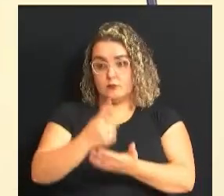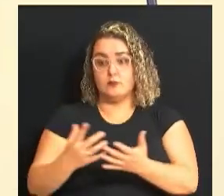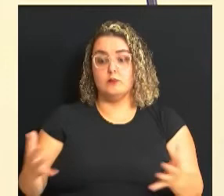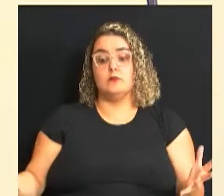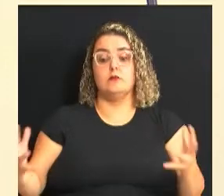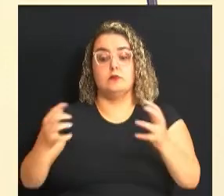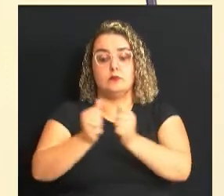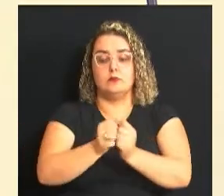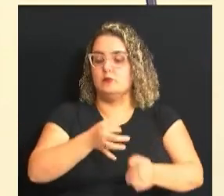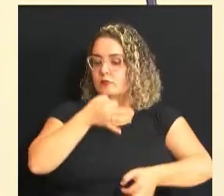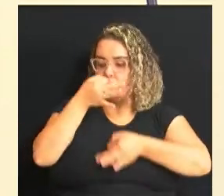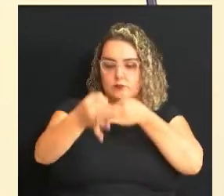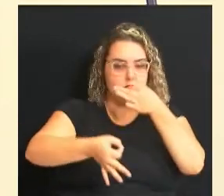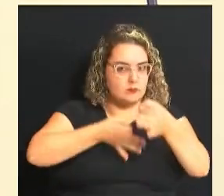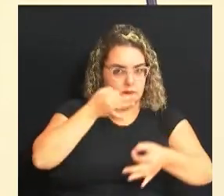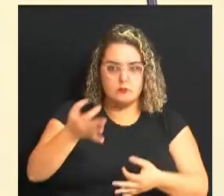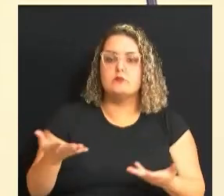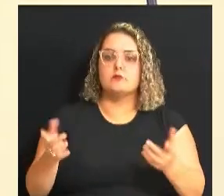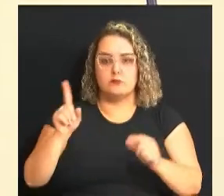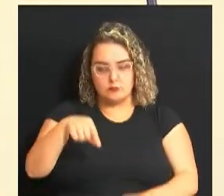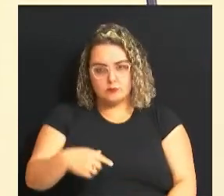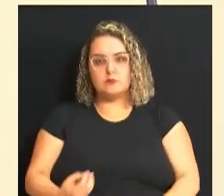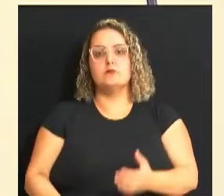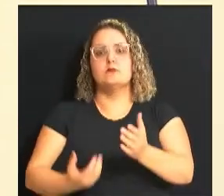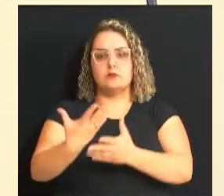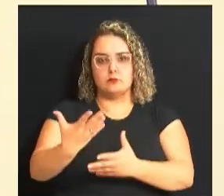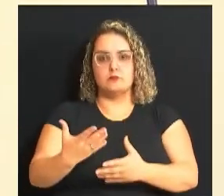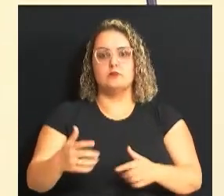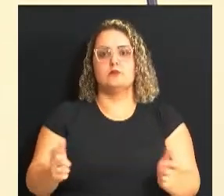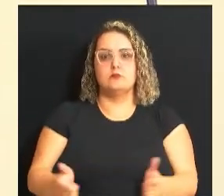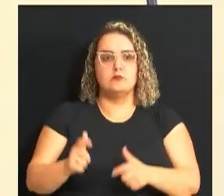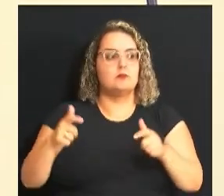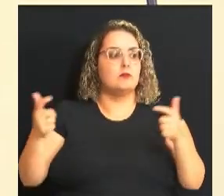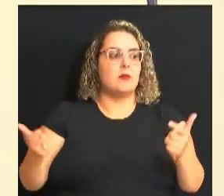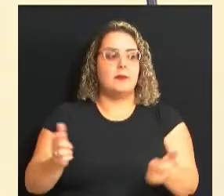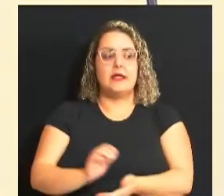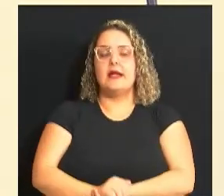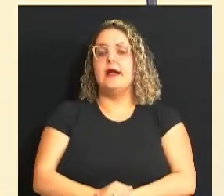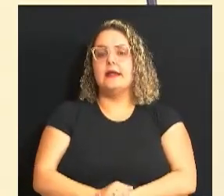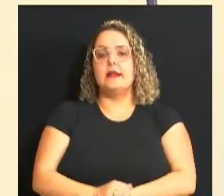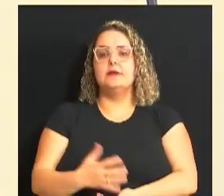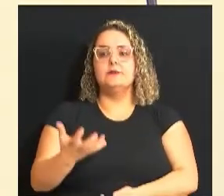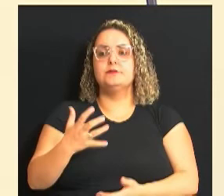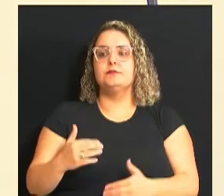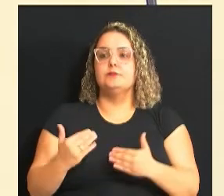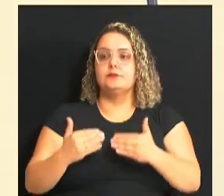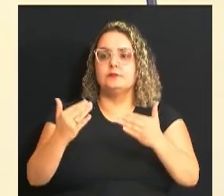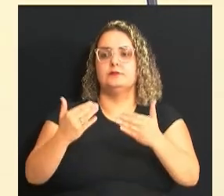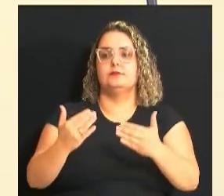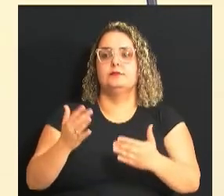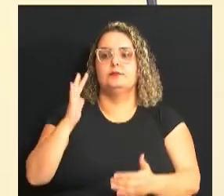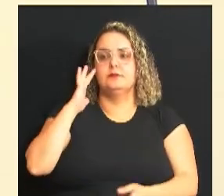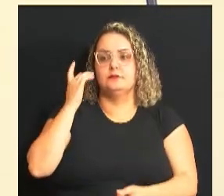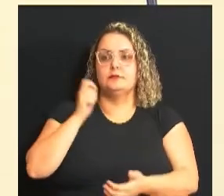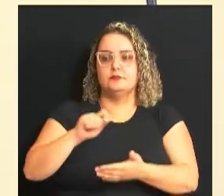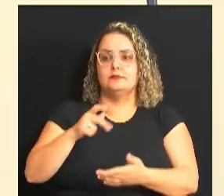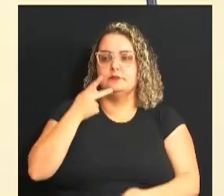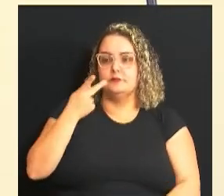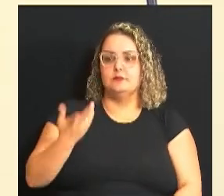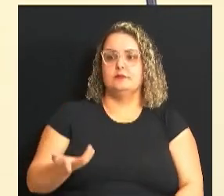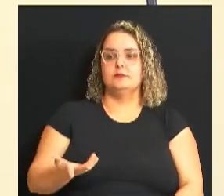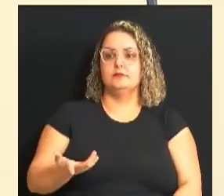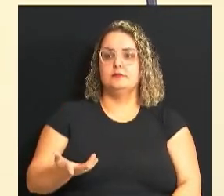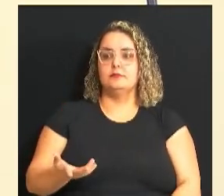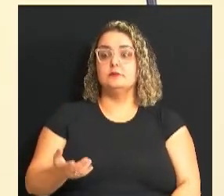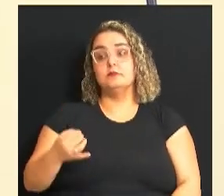dão os seus pontos de vista. Então, é dessa forma que a gente quer construir. Eu acho que eu anotei tudo e falei, mas se tiver alguma outra